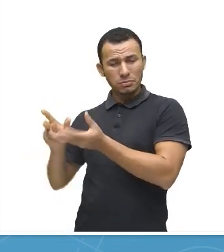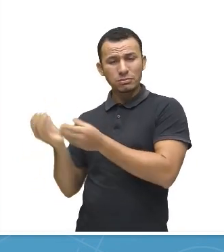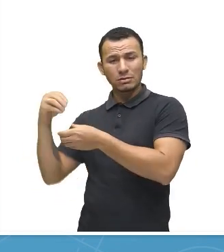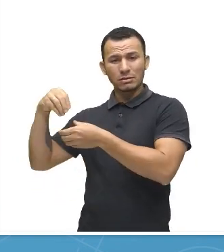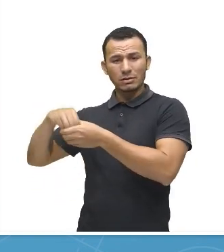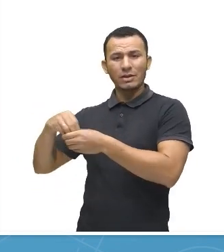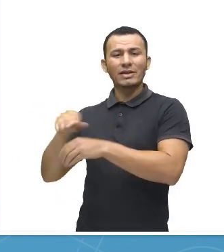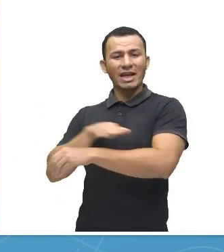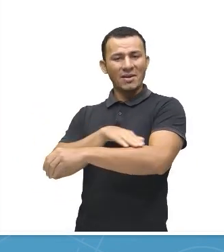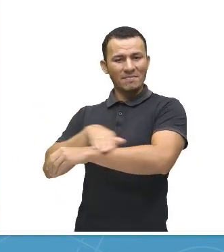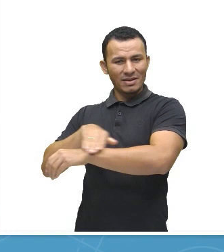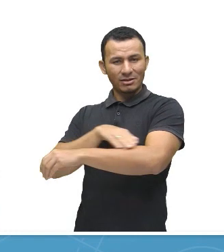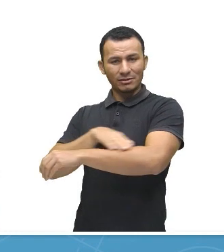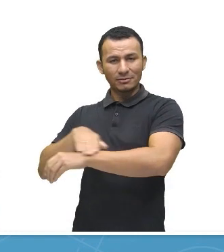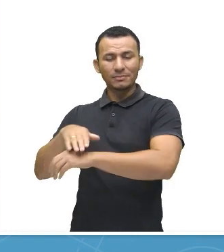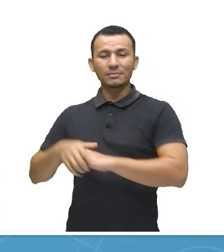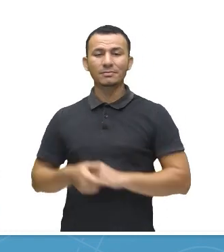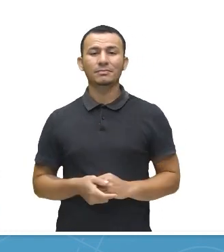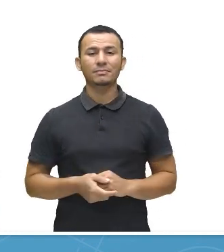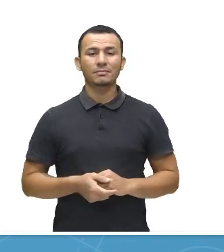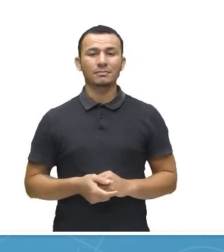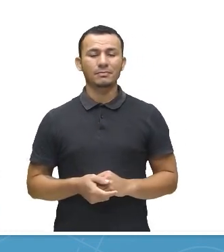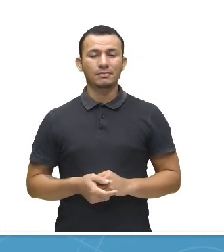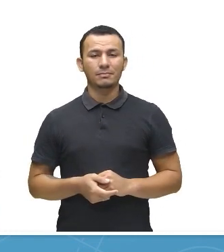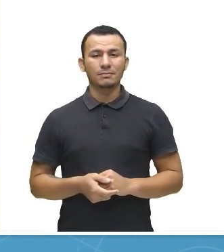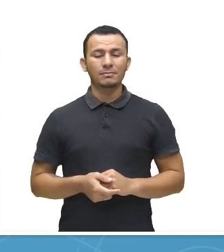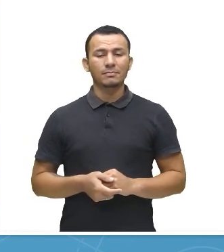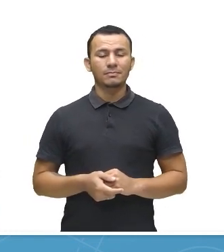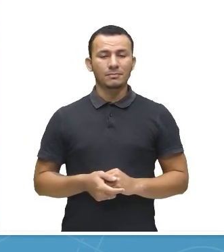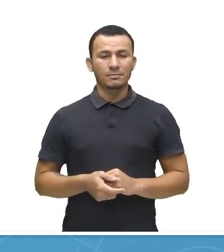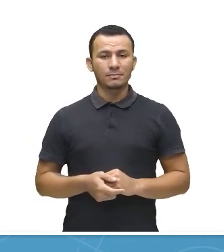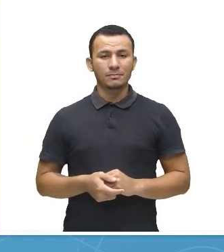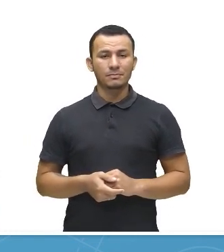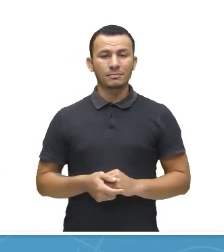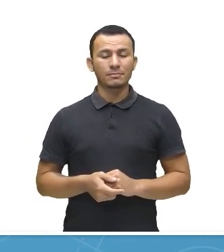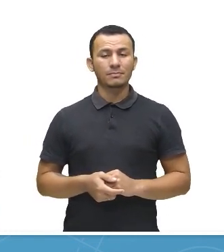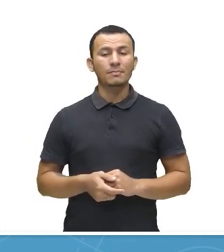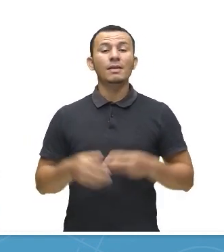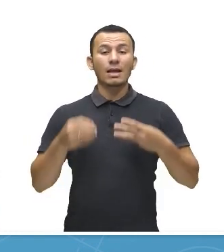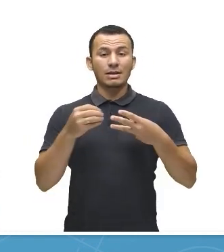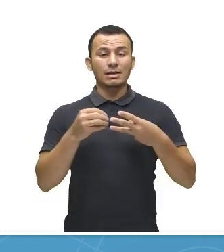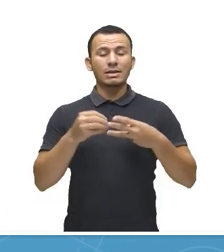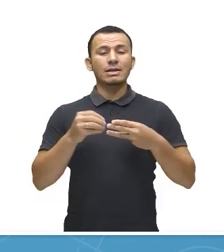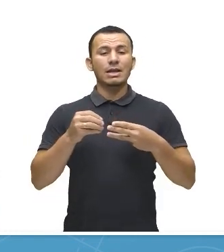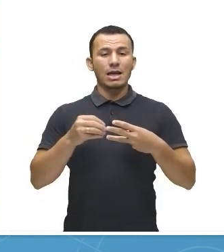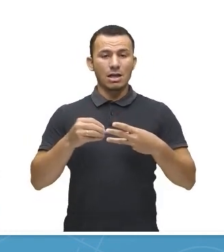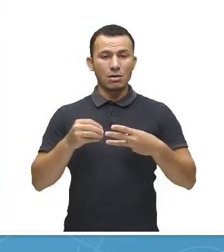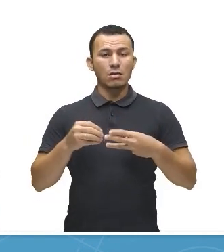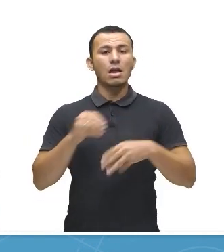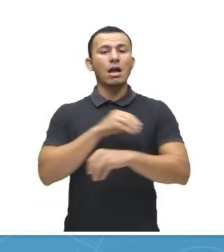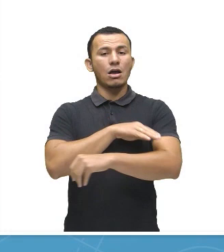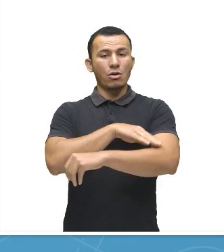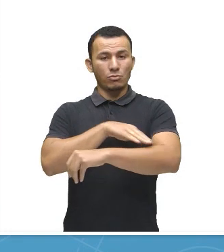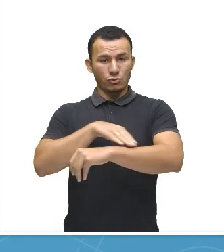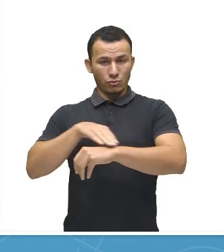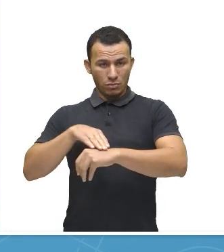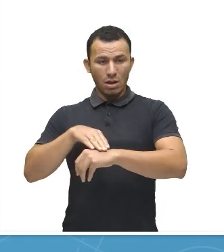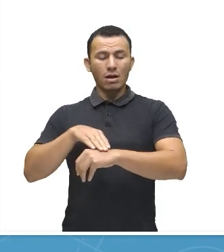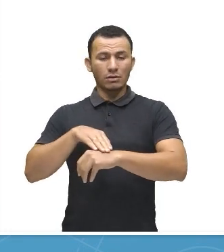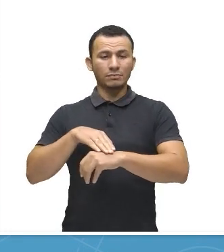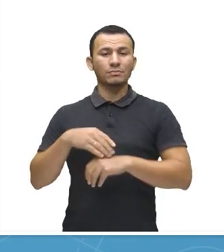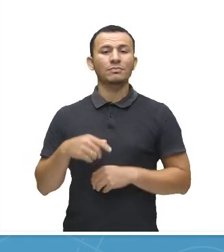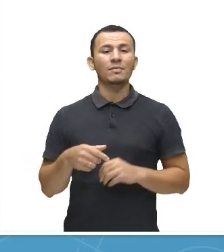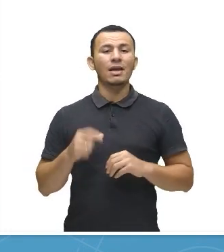a pele. Outro tipo de célula, a gente traz aí a célula muscular. Célula muscular também aí